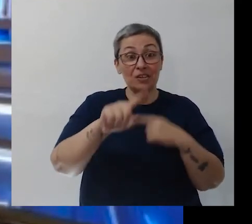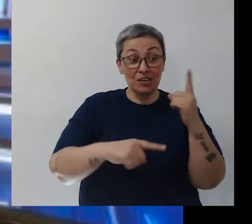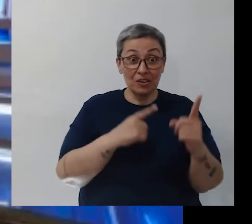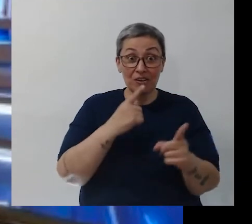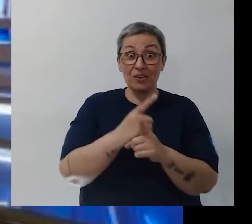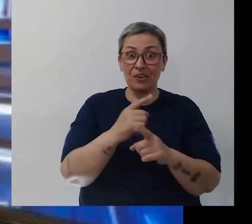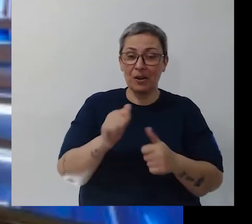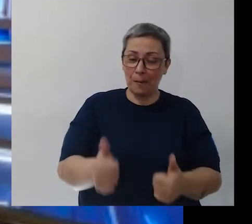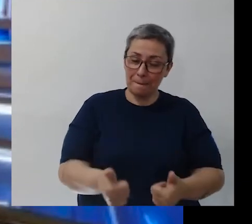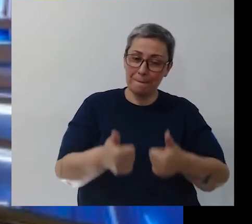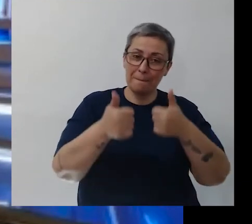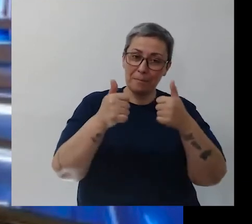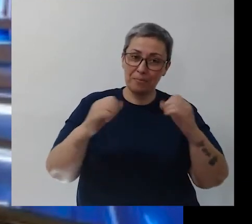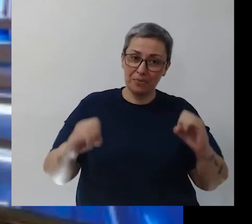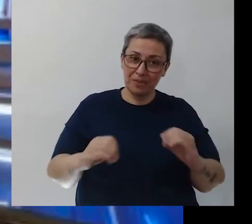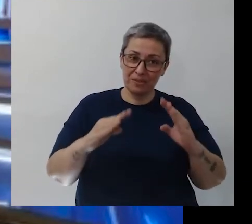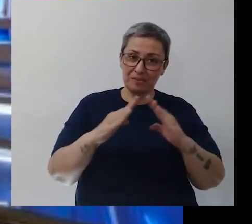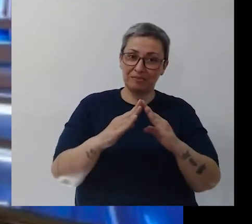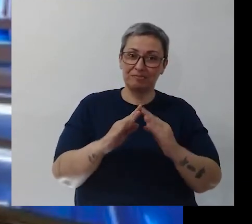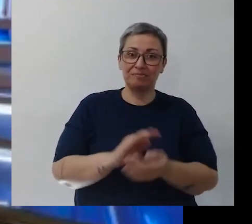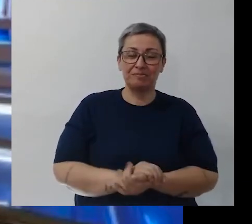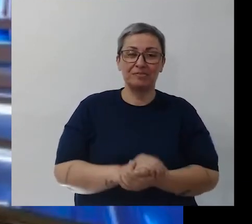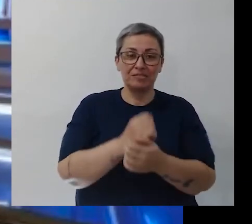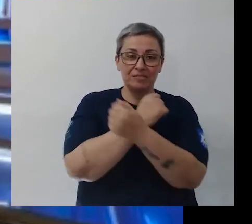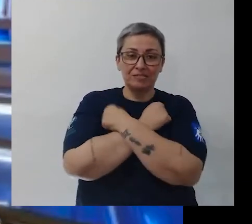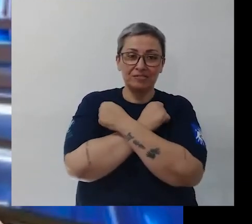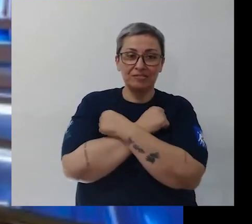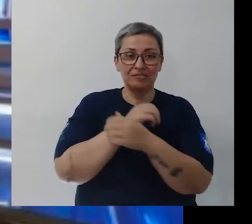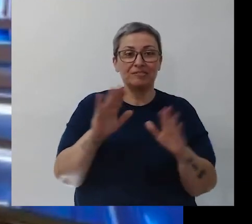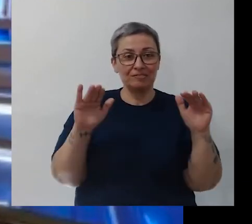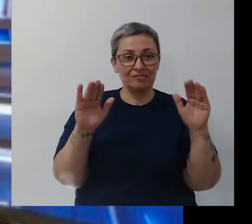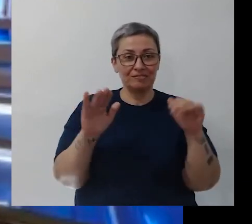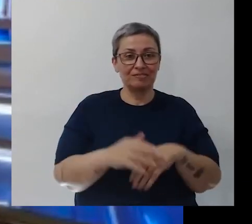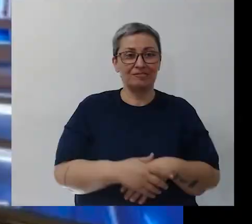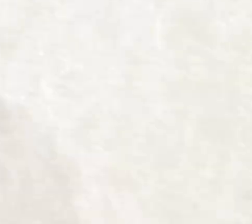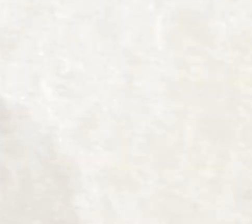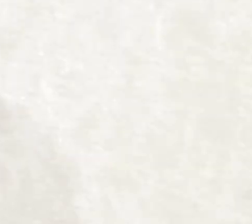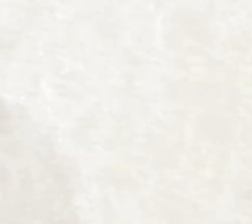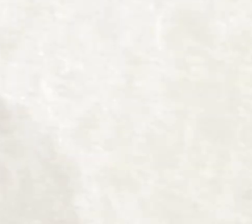vê-lo melhor ainda no próximo programa, tá? Grande abraço e até lá.